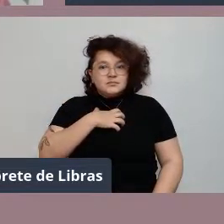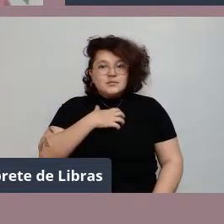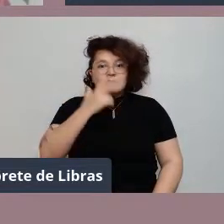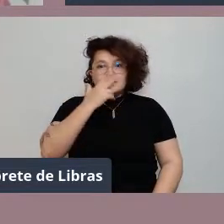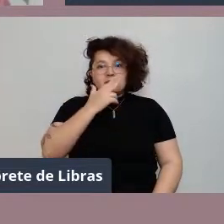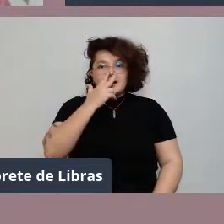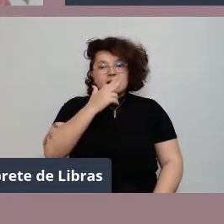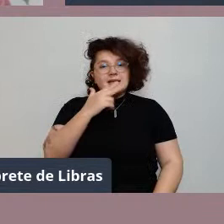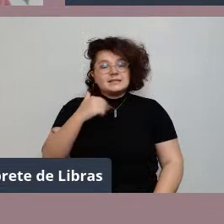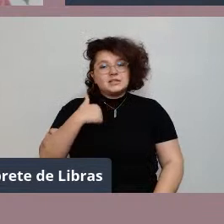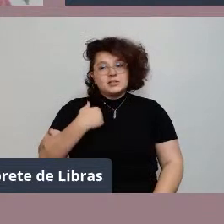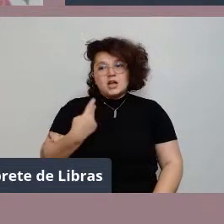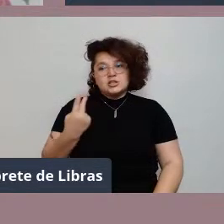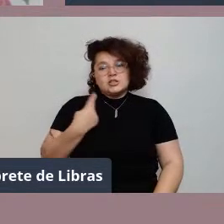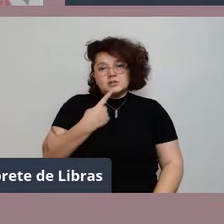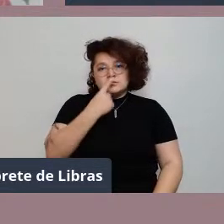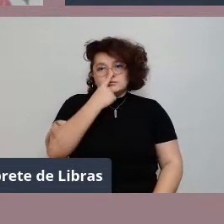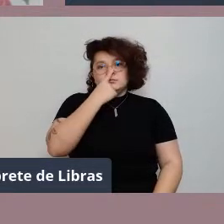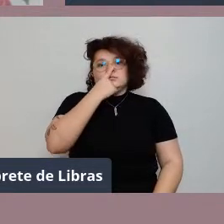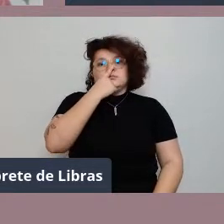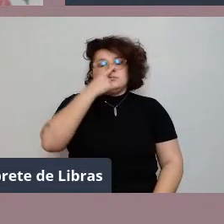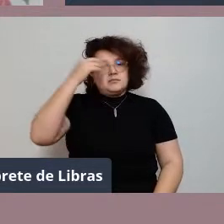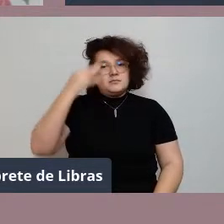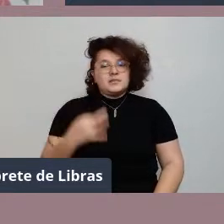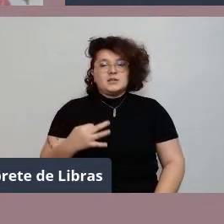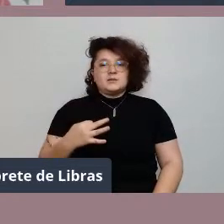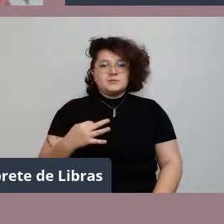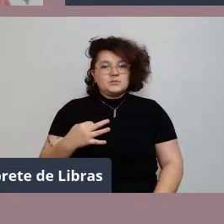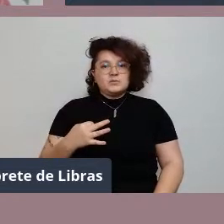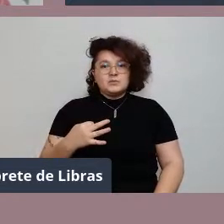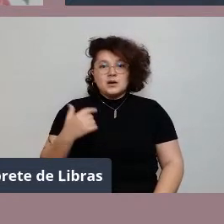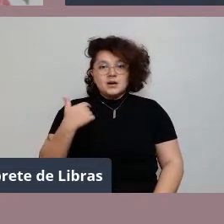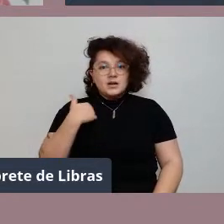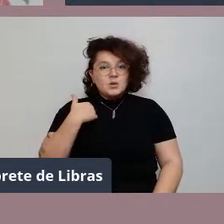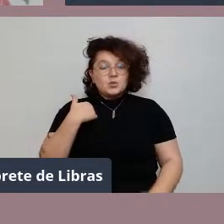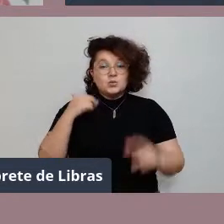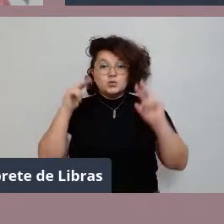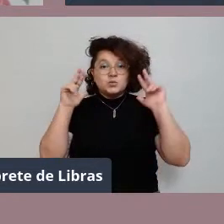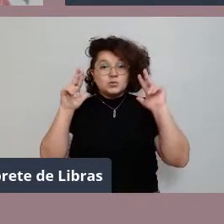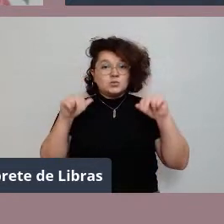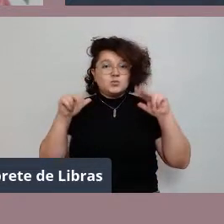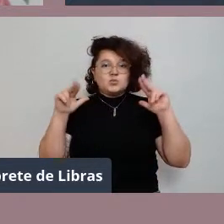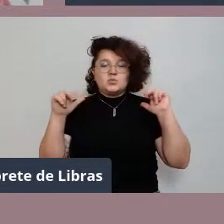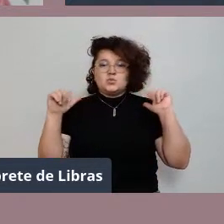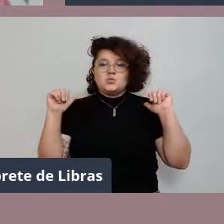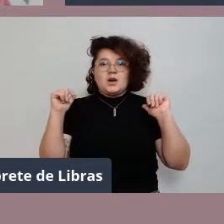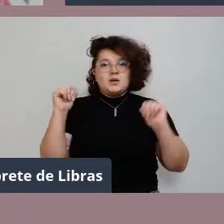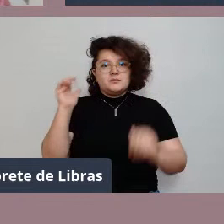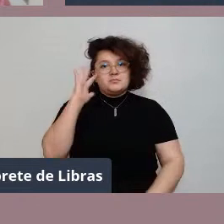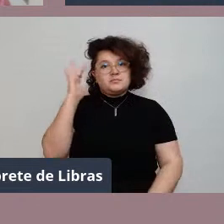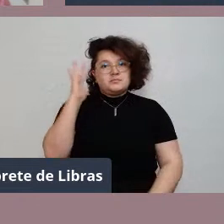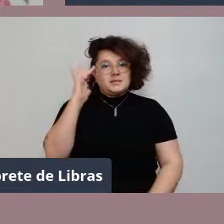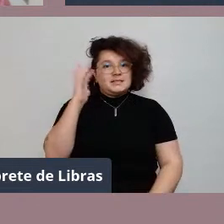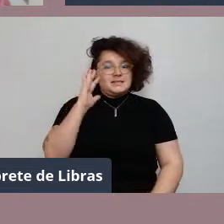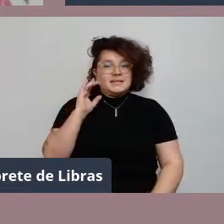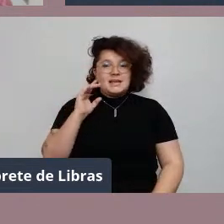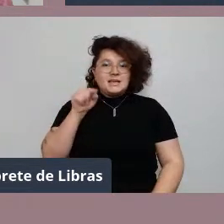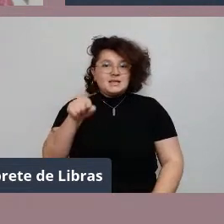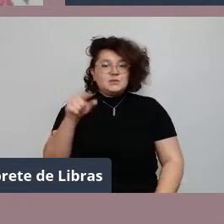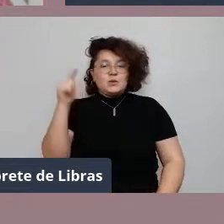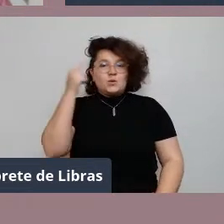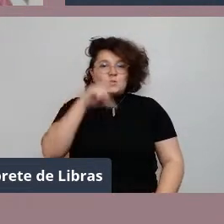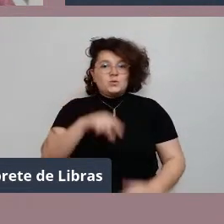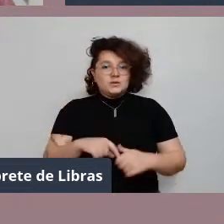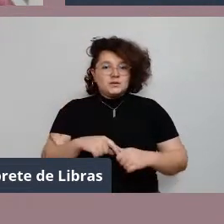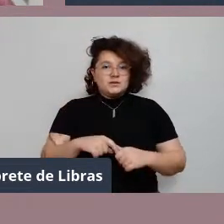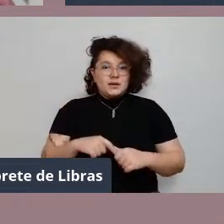numa intimidade muito grande para a qual eu não queria, eu não teria ido espontaneamente, que eu achei, fiquei achando que eu